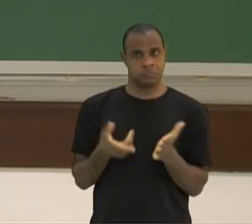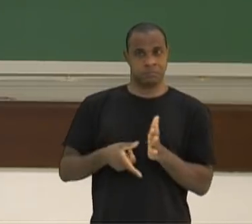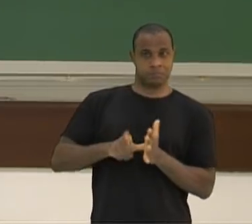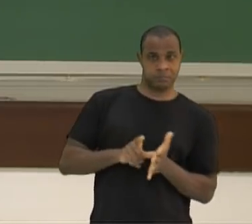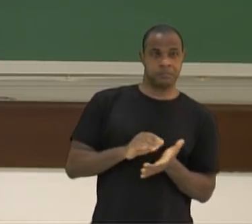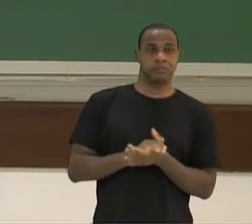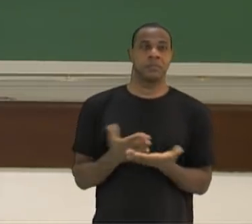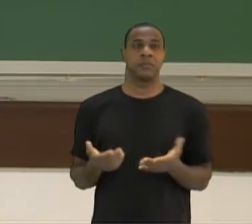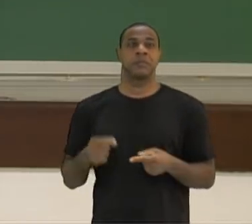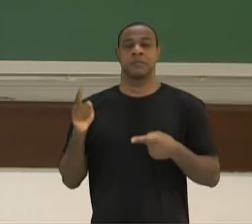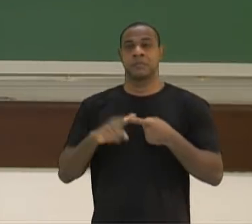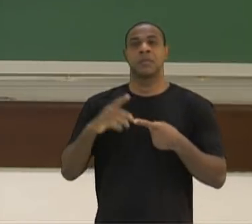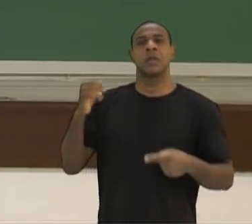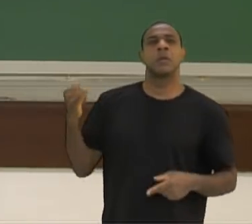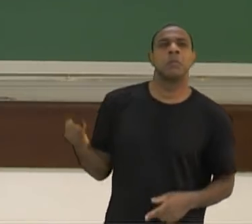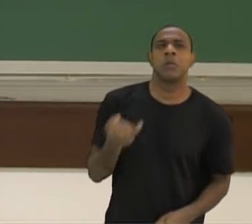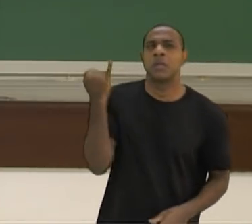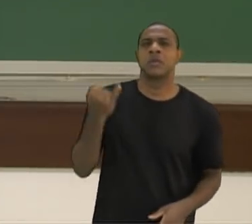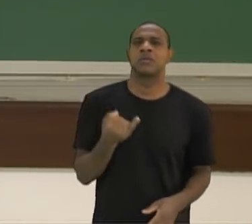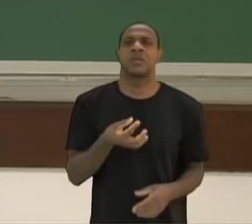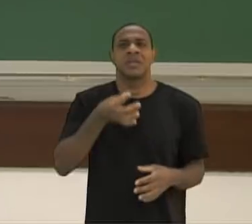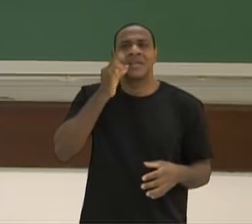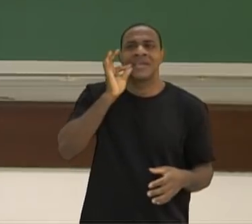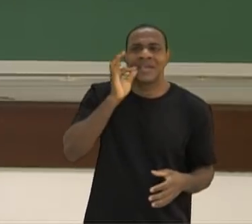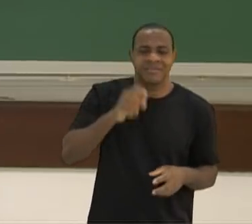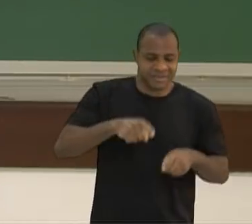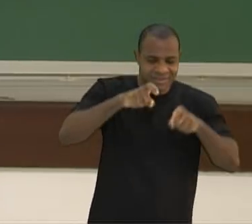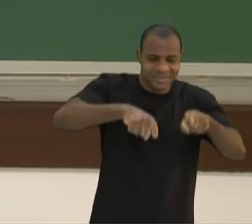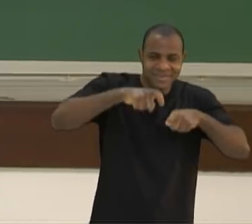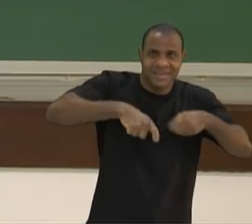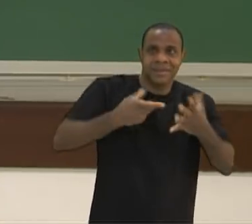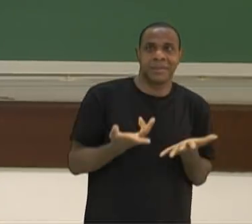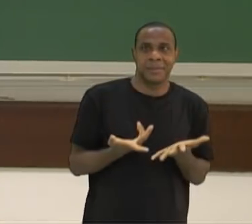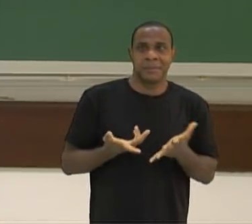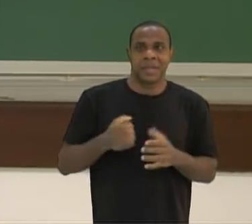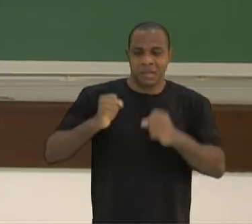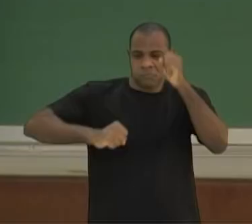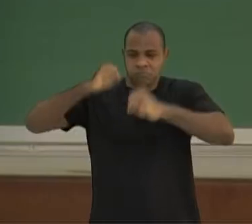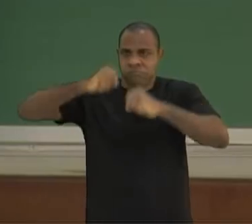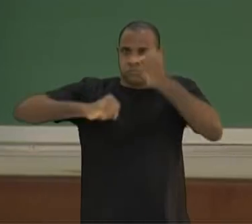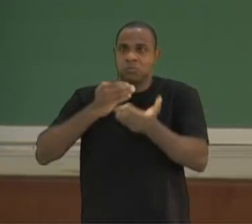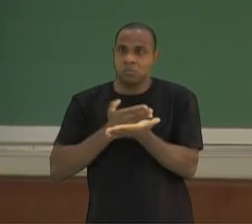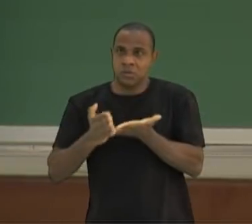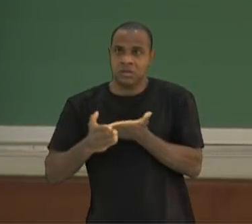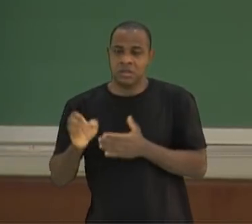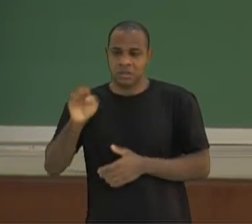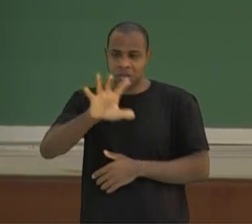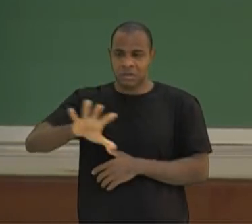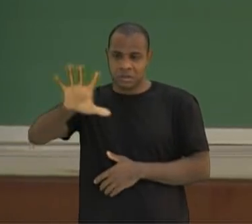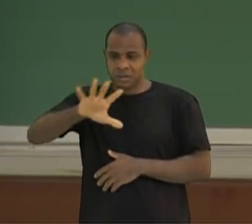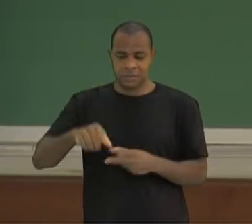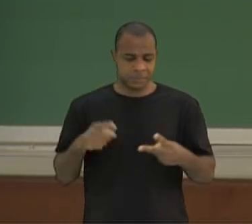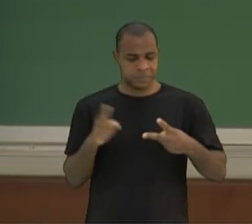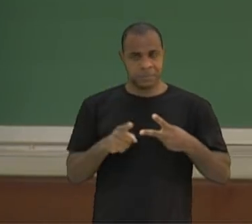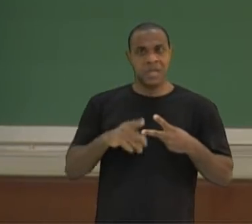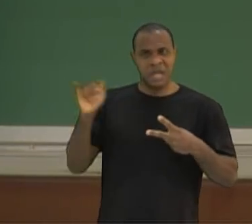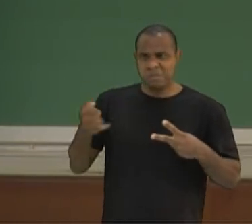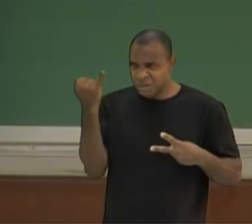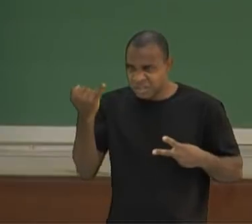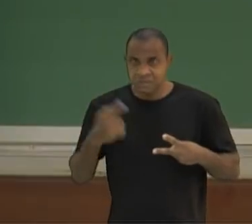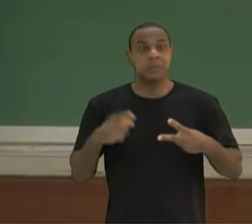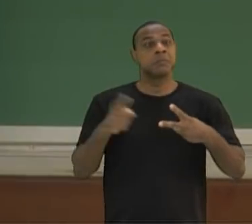primeira lá, a importância da cafeicultura para a industrialização do Sudeste, ela foi importante ou não? E a segunda, as consequências